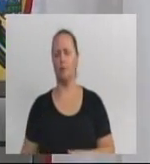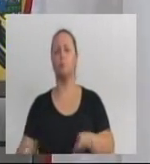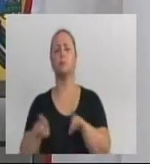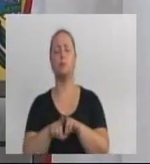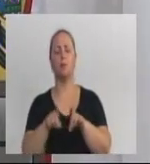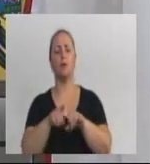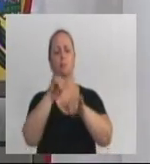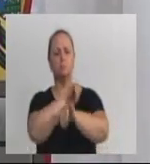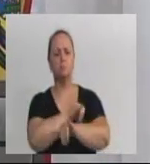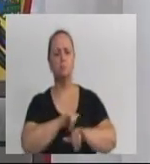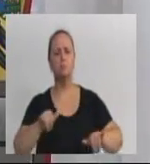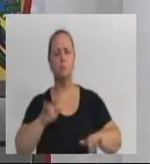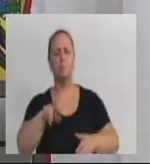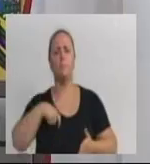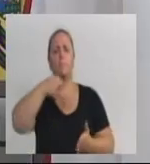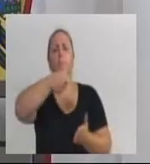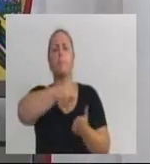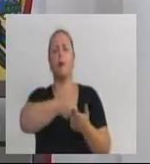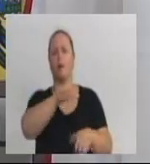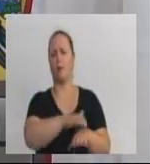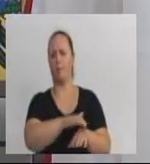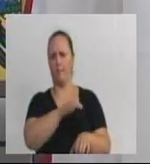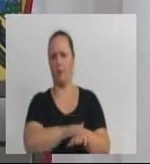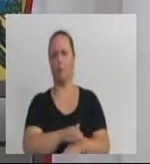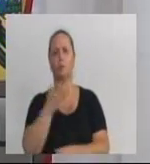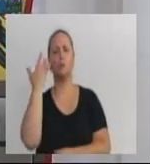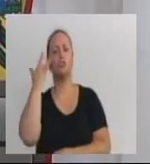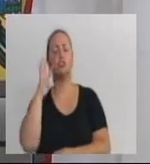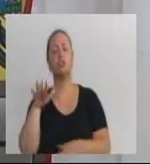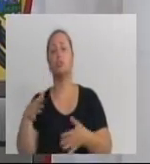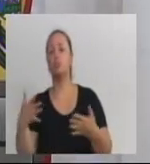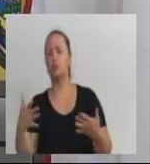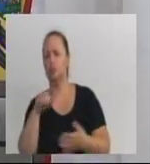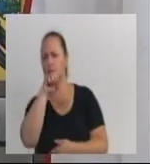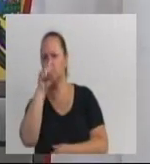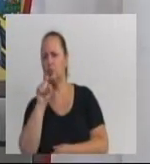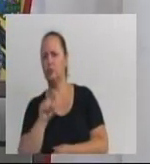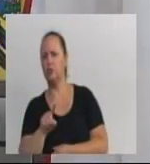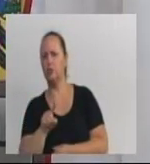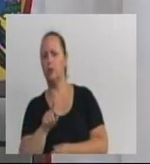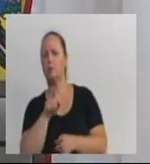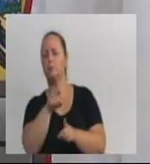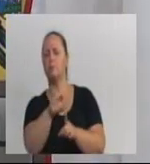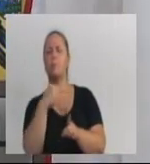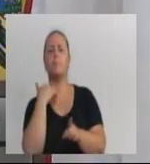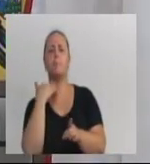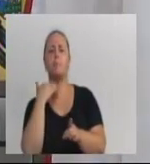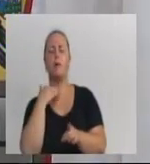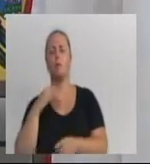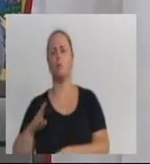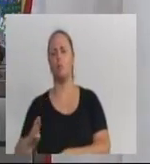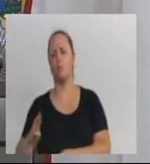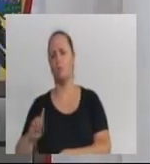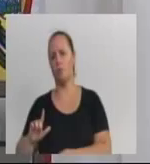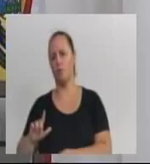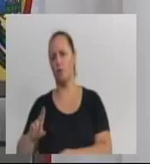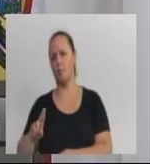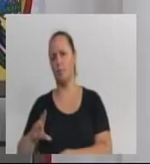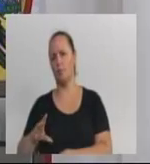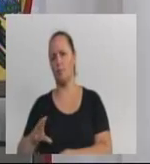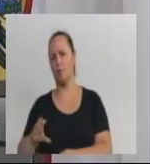fez num determinado dia no Banco Bluecred. Nada mais que